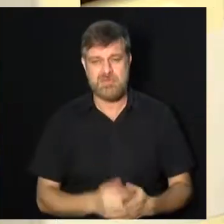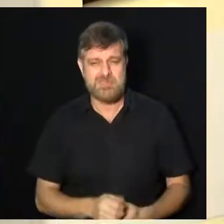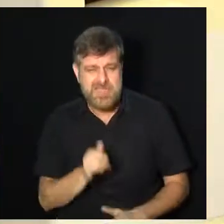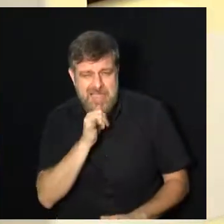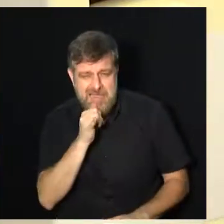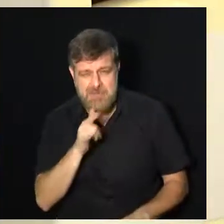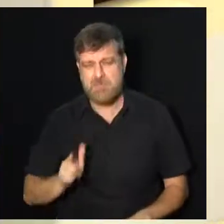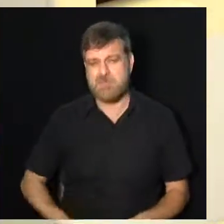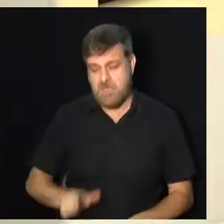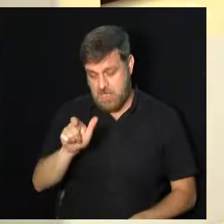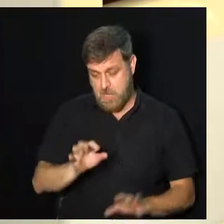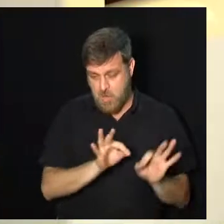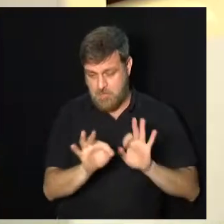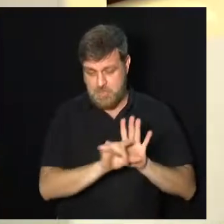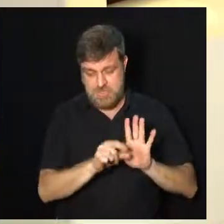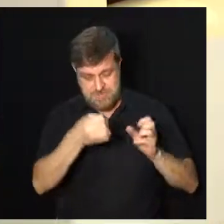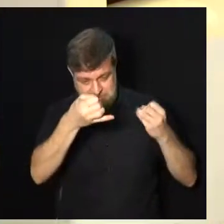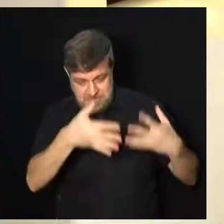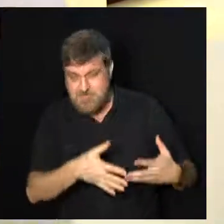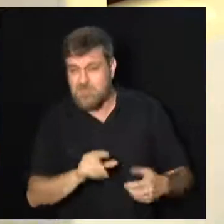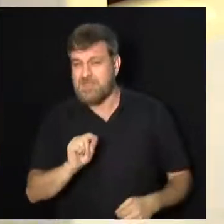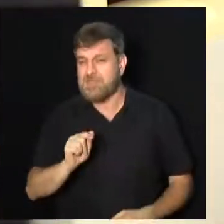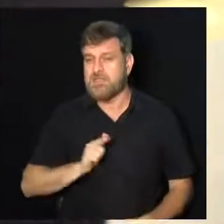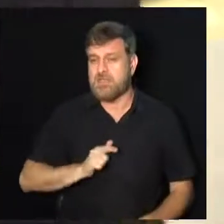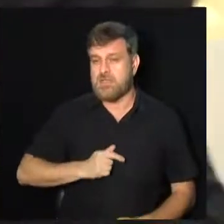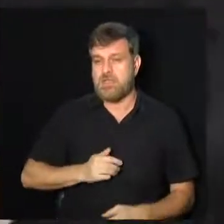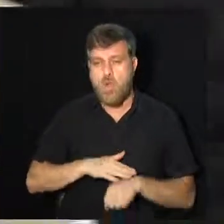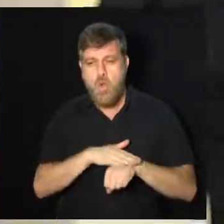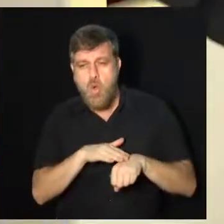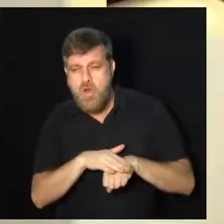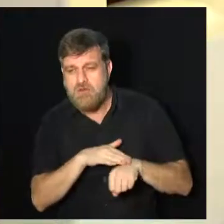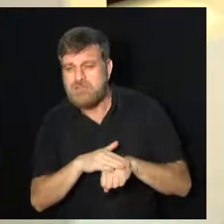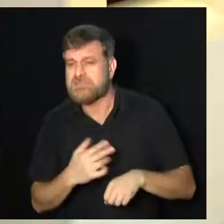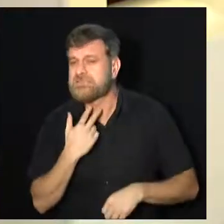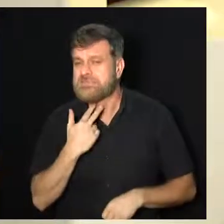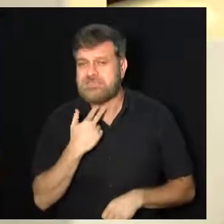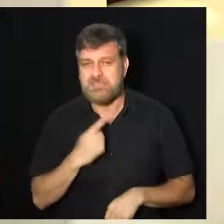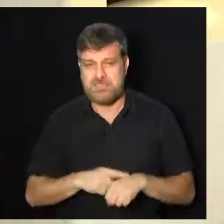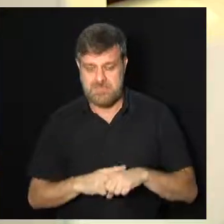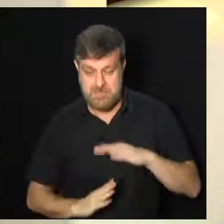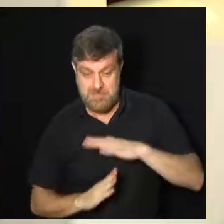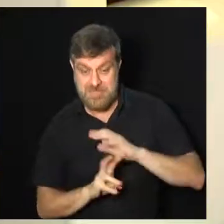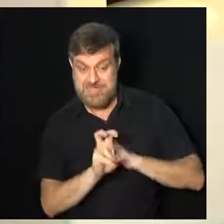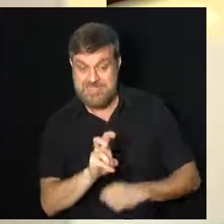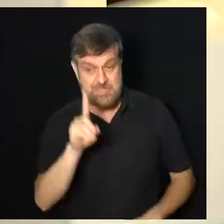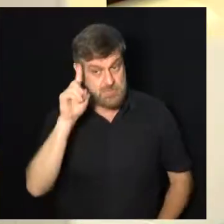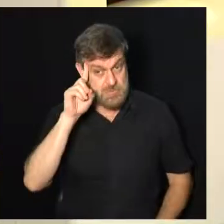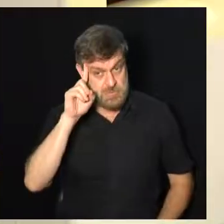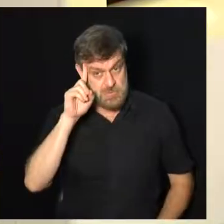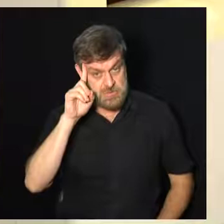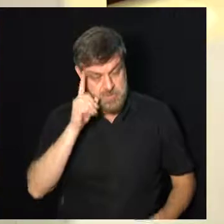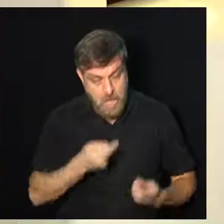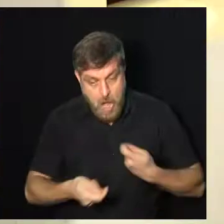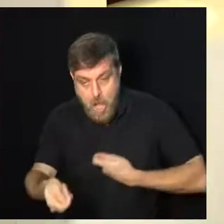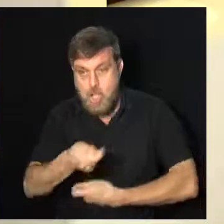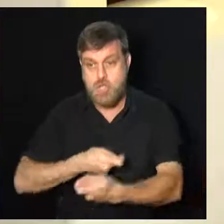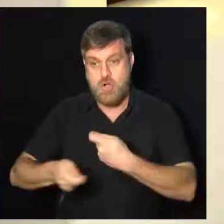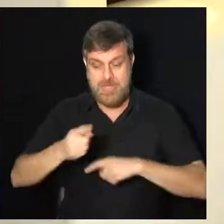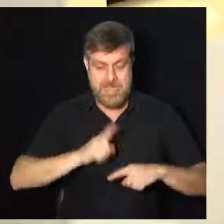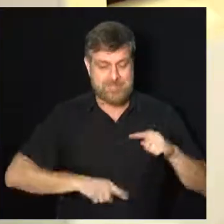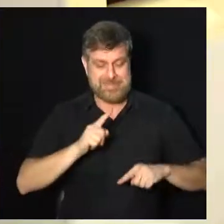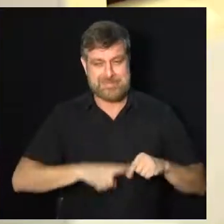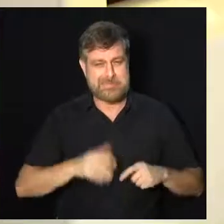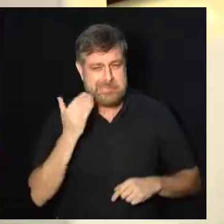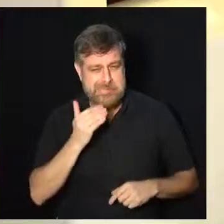casos, o próprio projeto diz que, uma vez conversando, ele não pode passar de 5 dias, né? 48 horas, que são